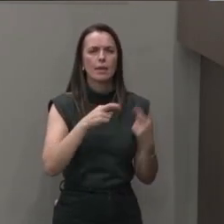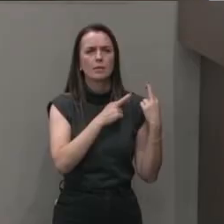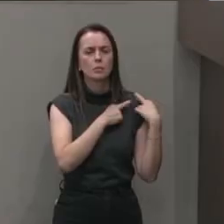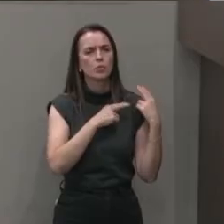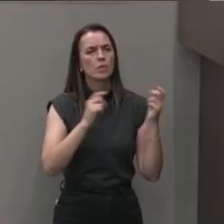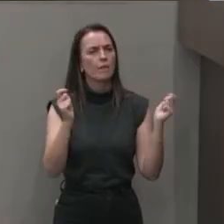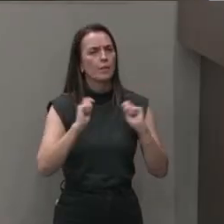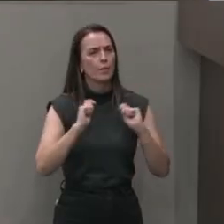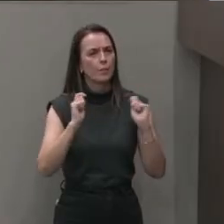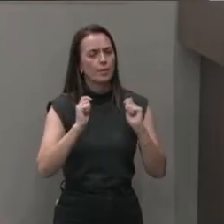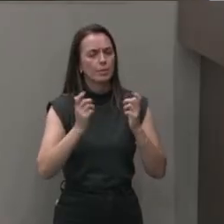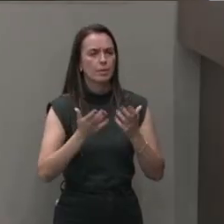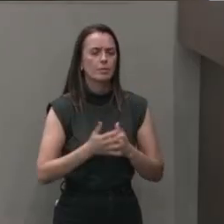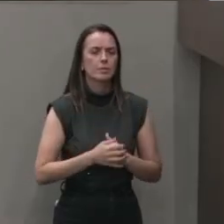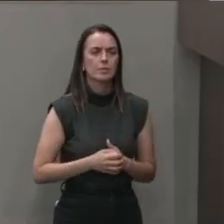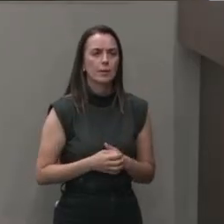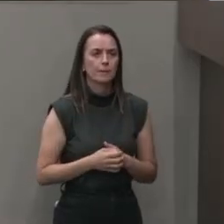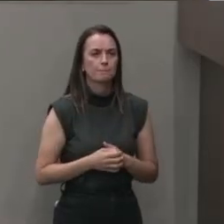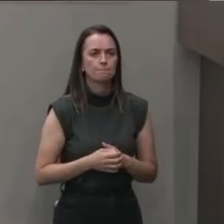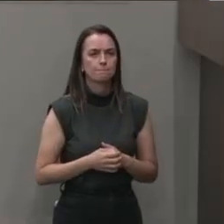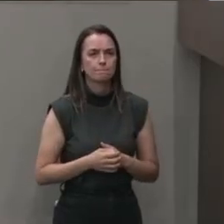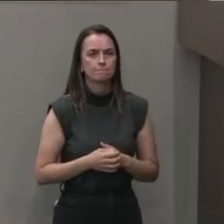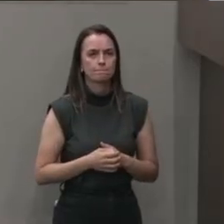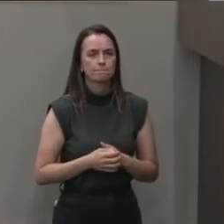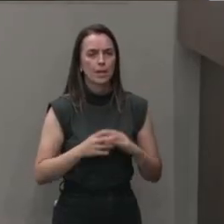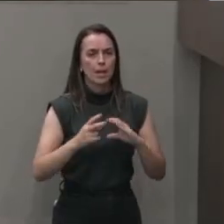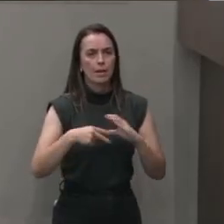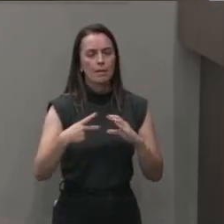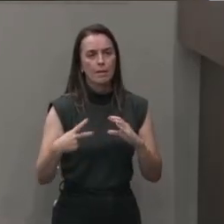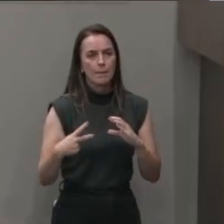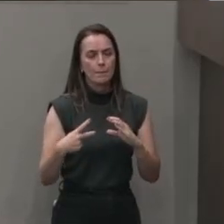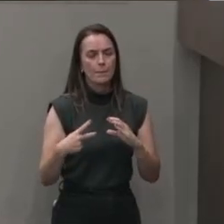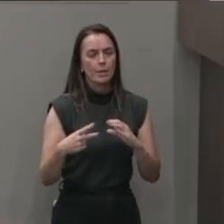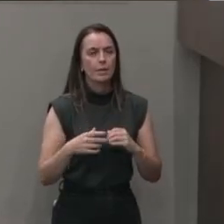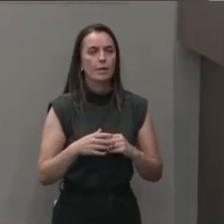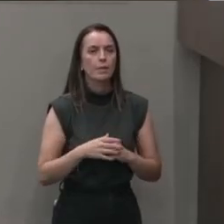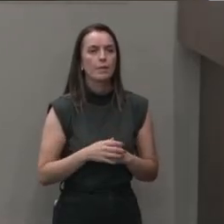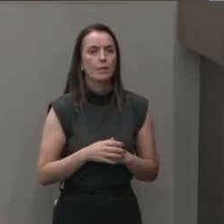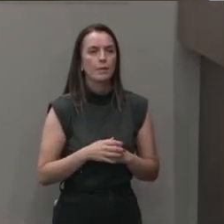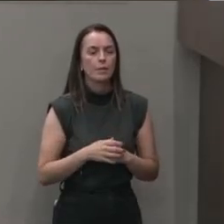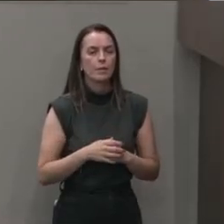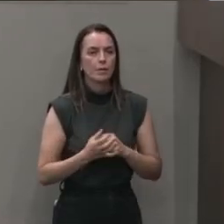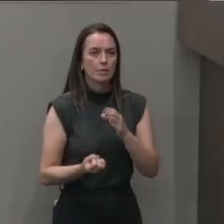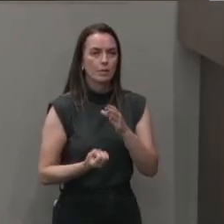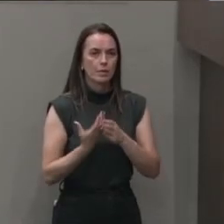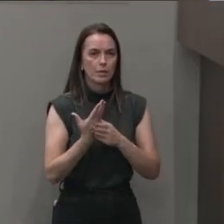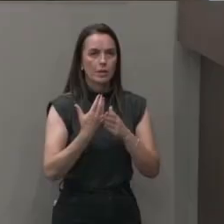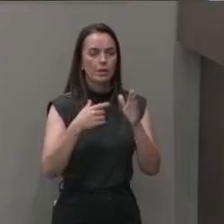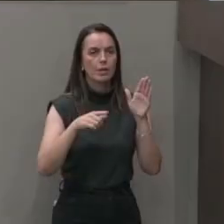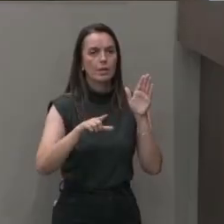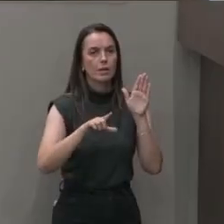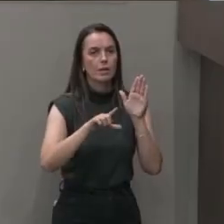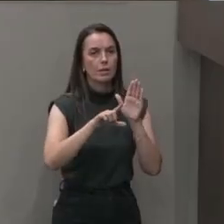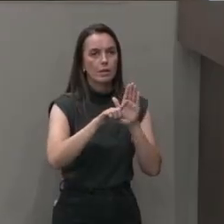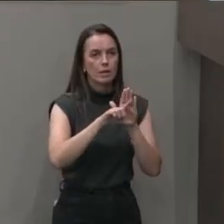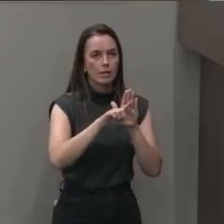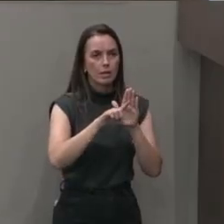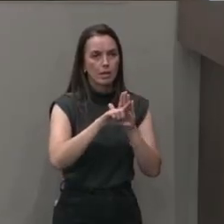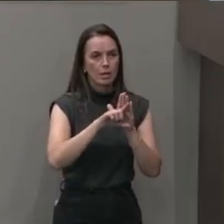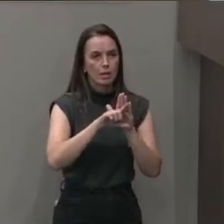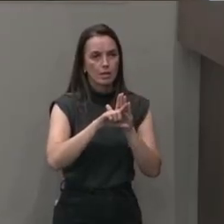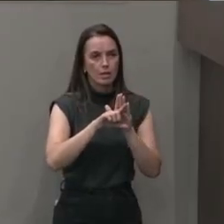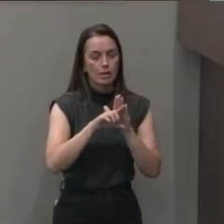assim, enquanto a competência da Câmara de Vereadores em legislar em relação a esta